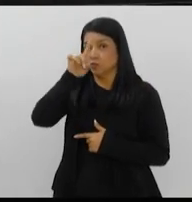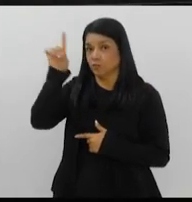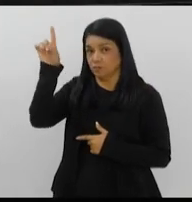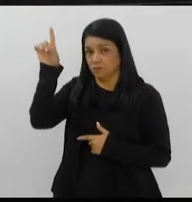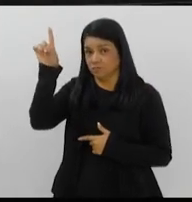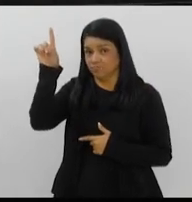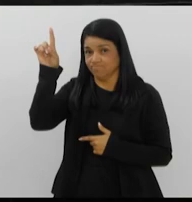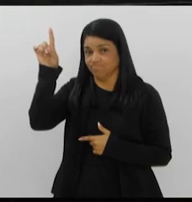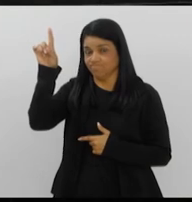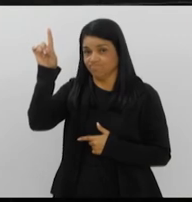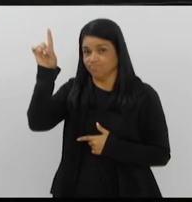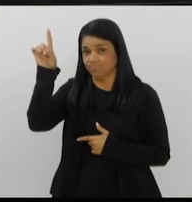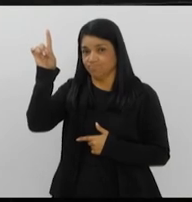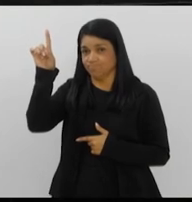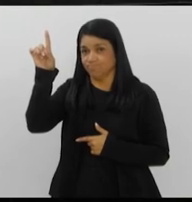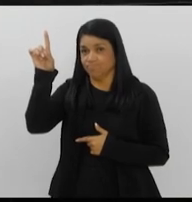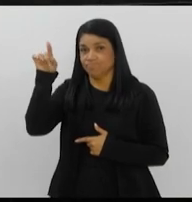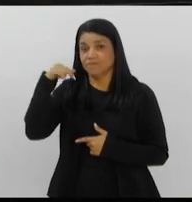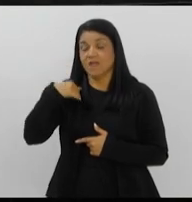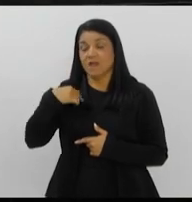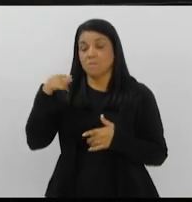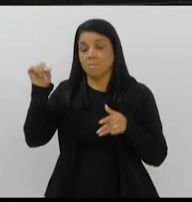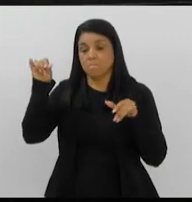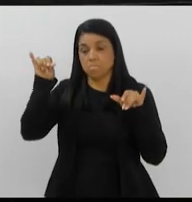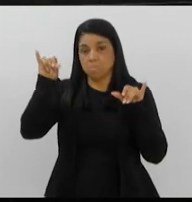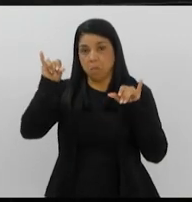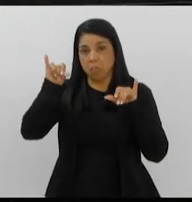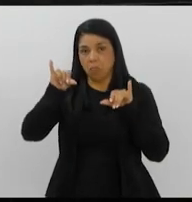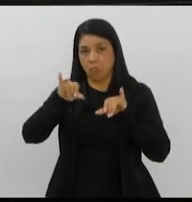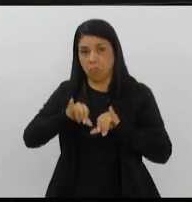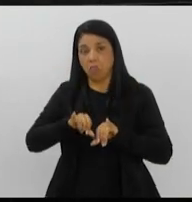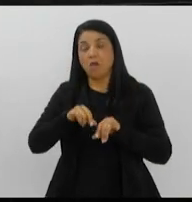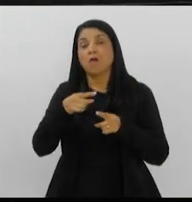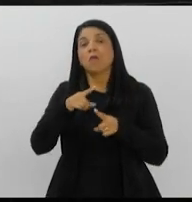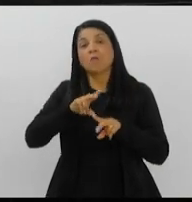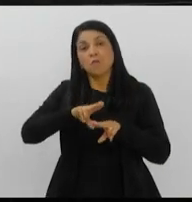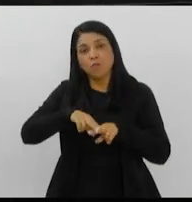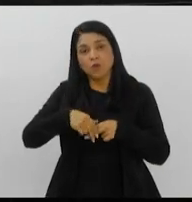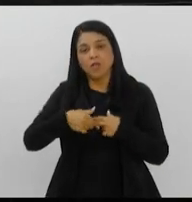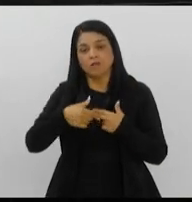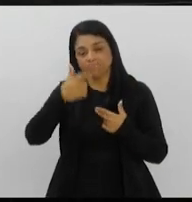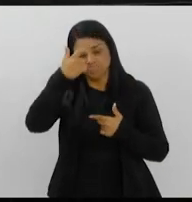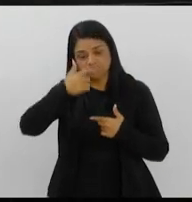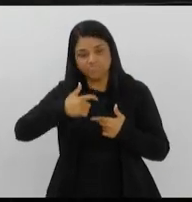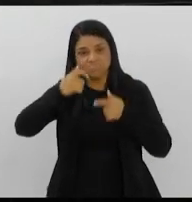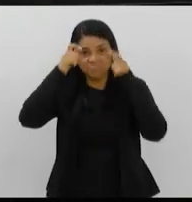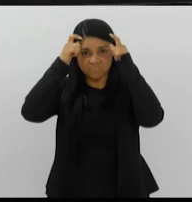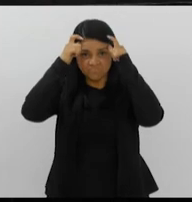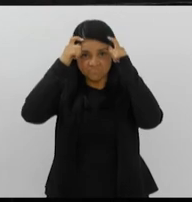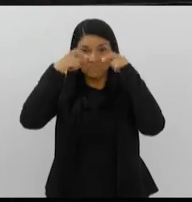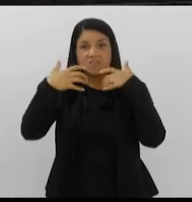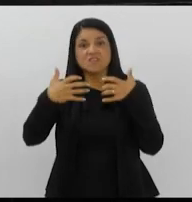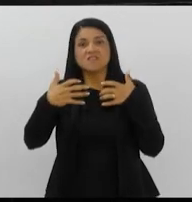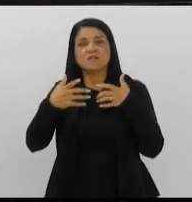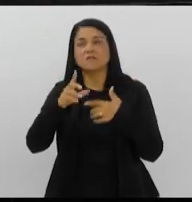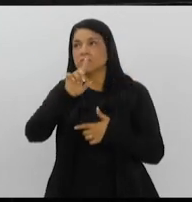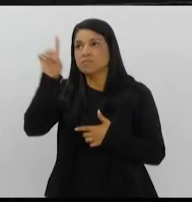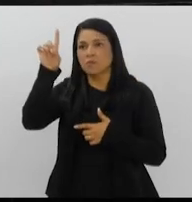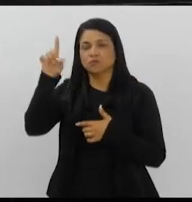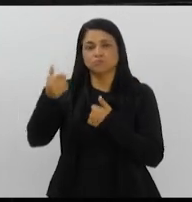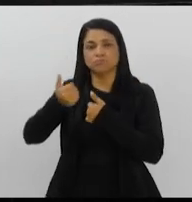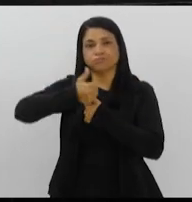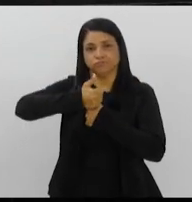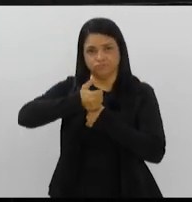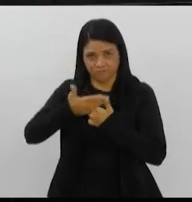que decaiu porque quis se achar o próprio Deus. Então, eu ouvi aqui